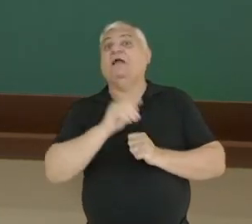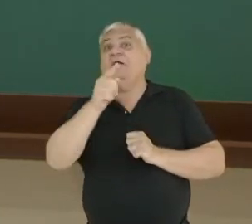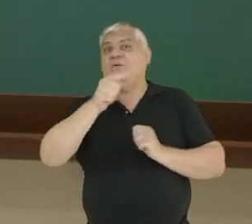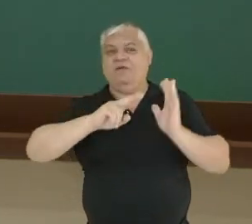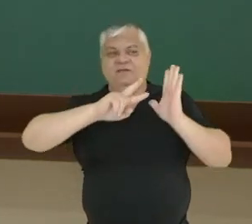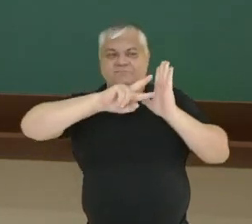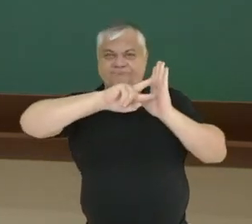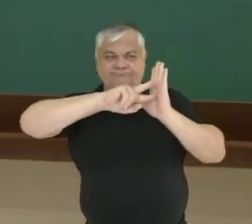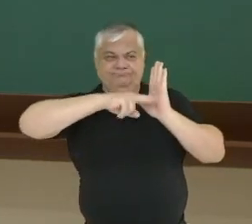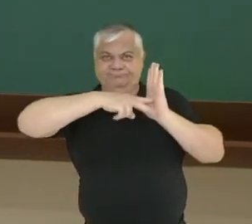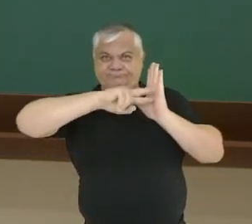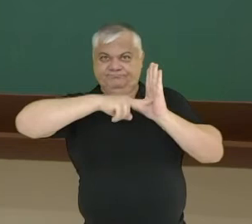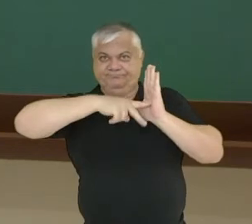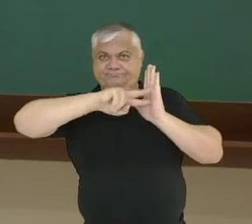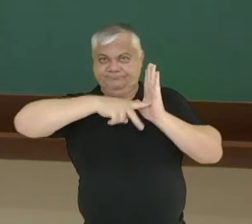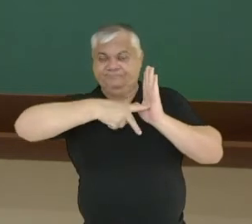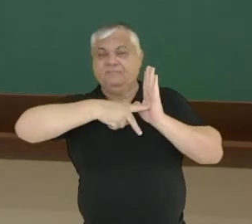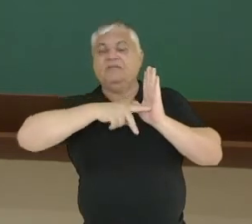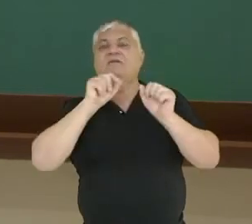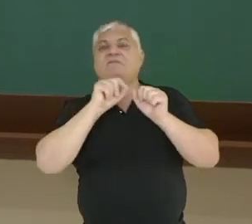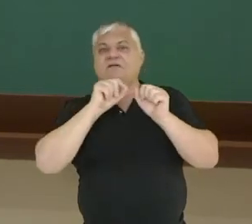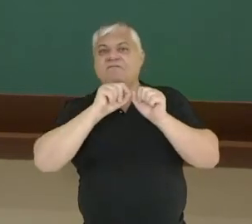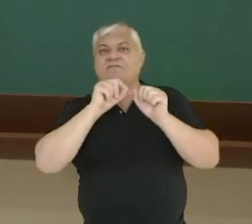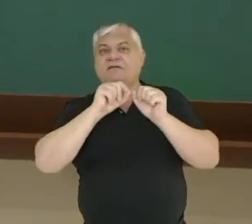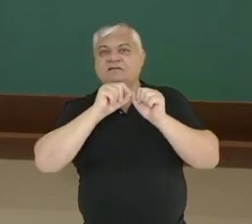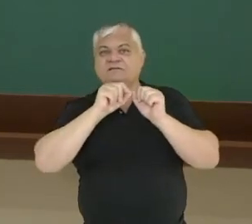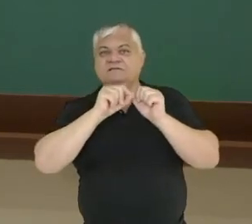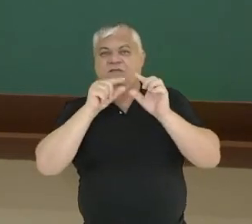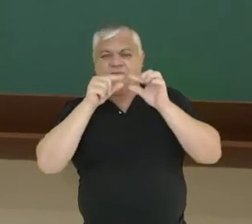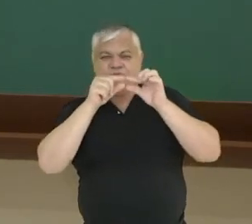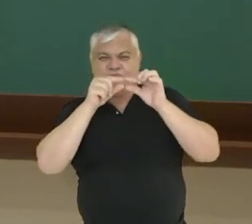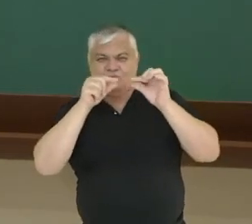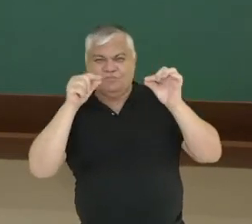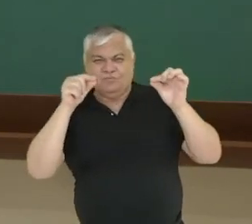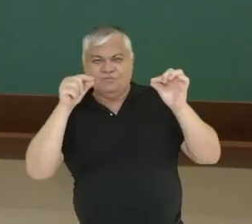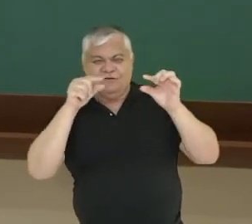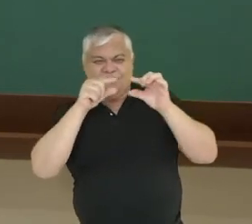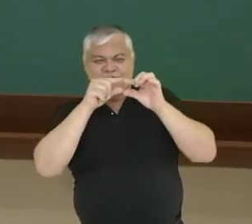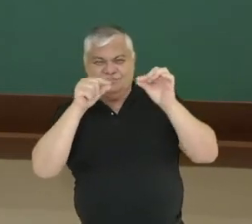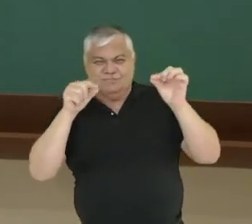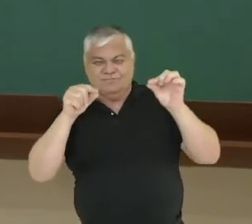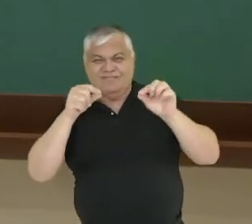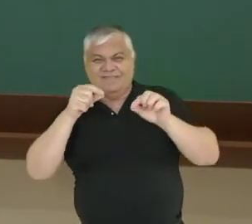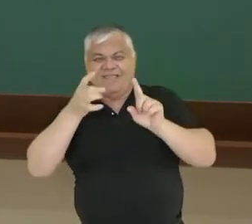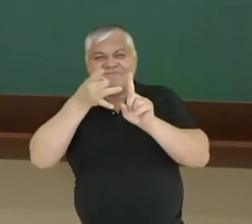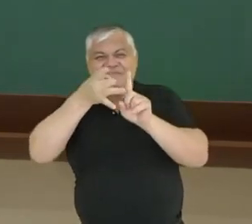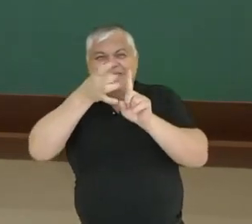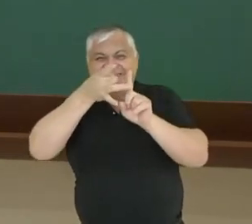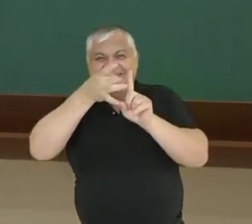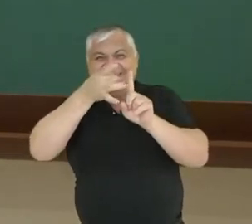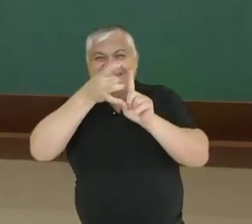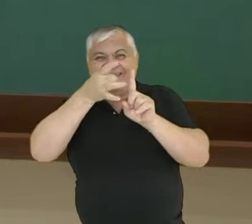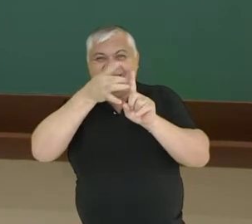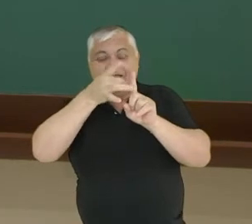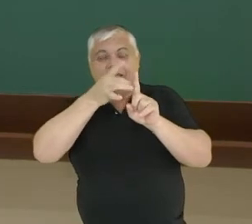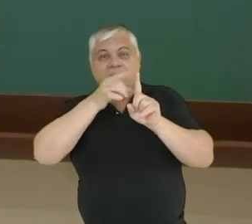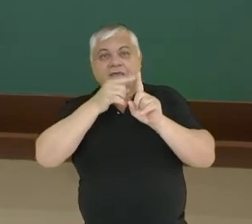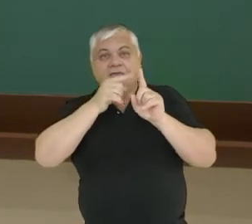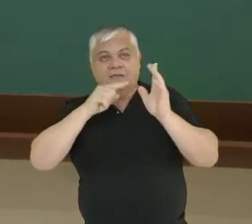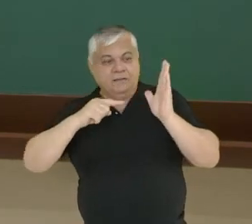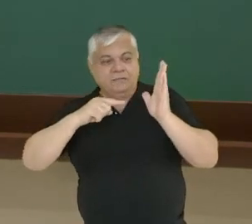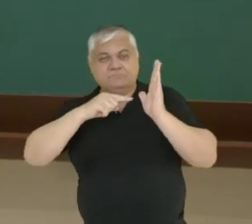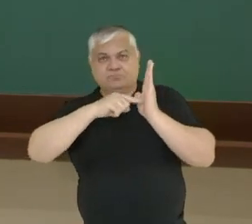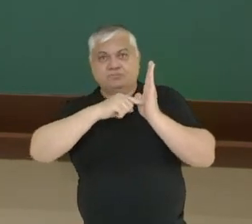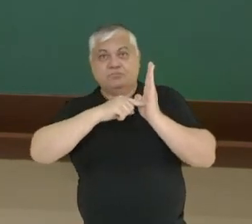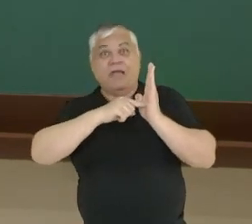compasso e você vai pegar a ponta seca, aquela ponta metálica do compasso, e vai colocar aqui